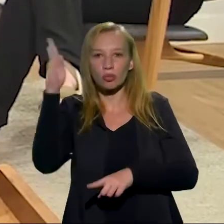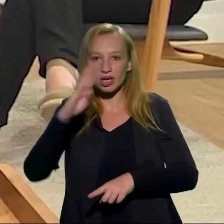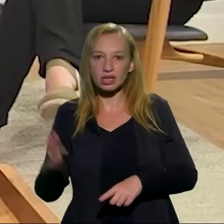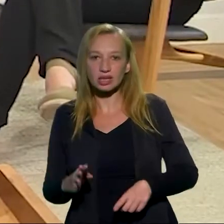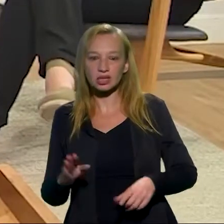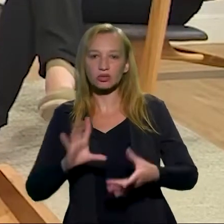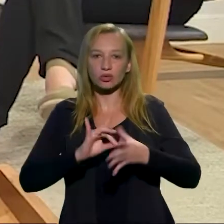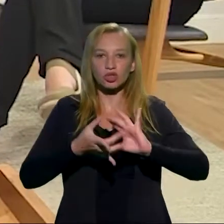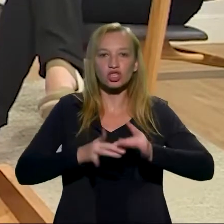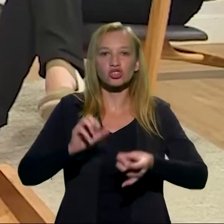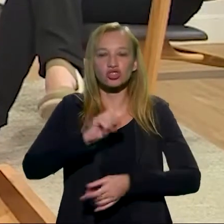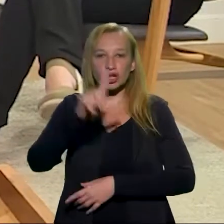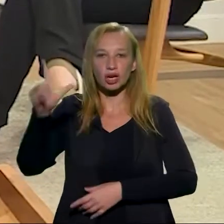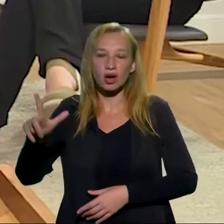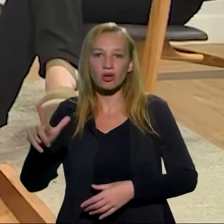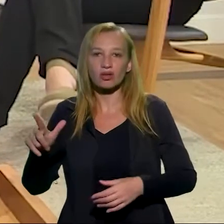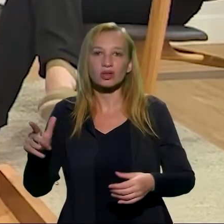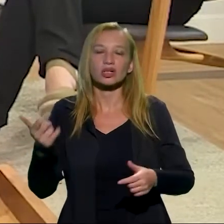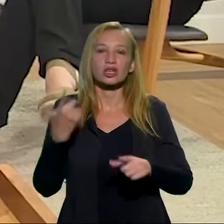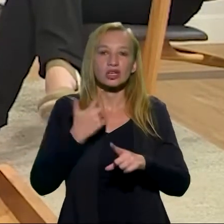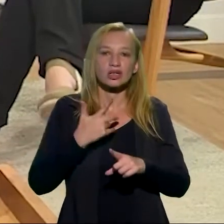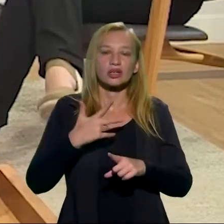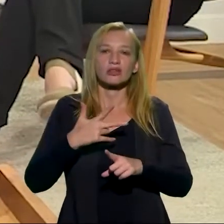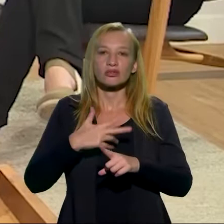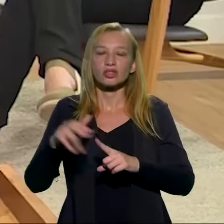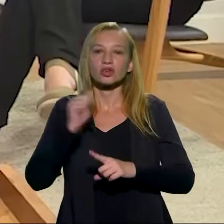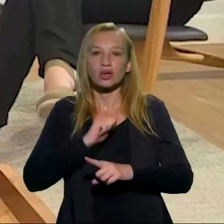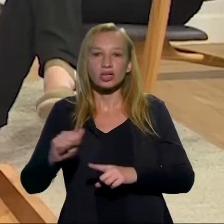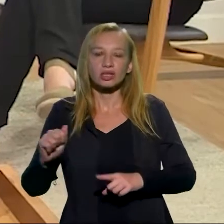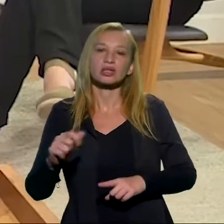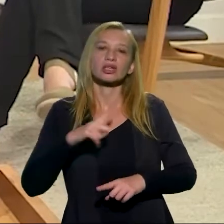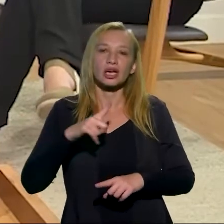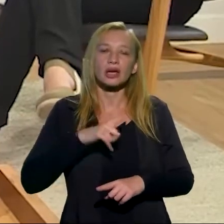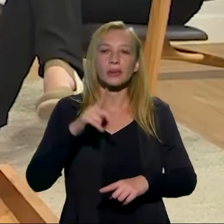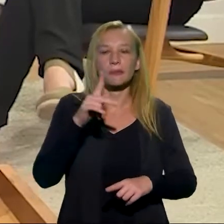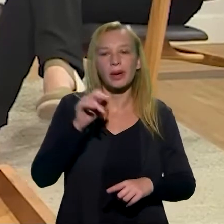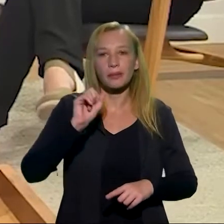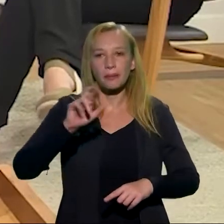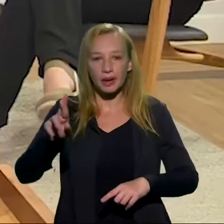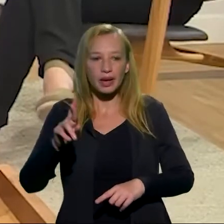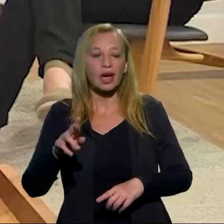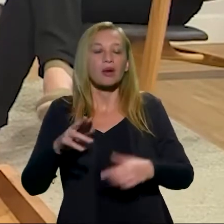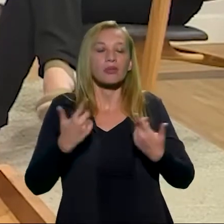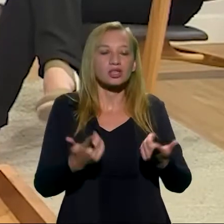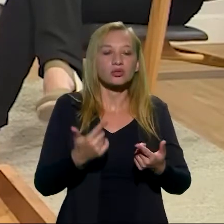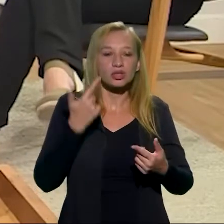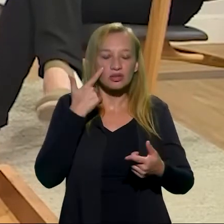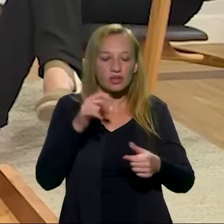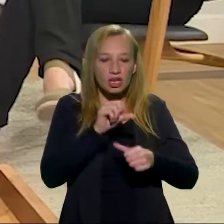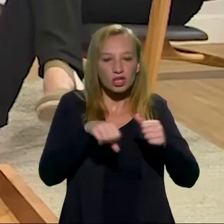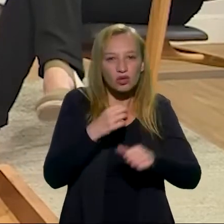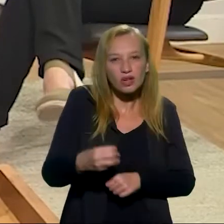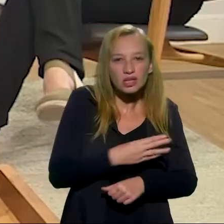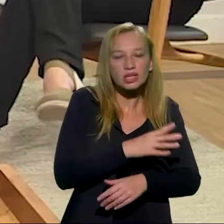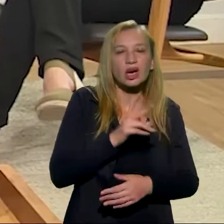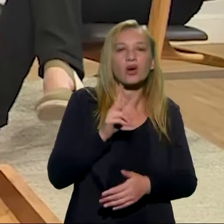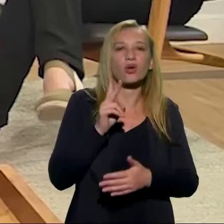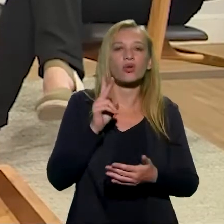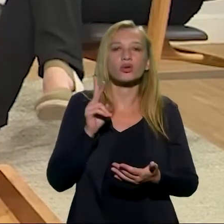contexto geral, ele é campeão em papers, mas quando você chega para fazer a inovação